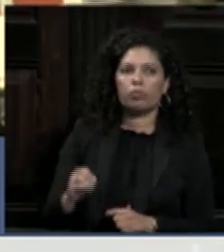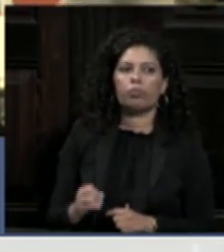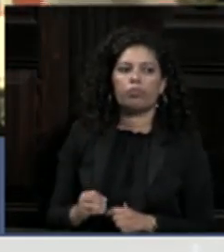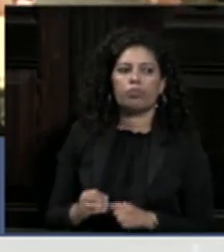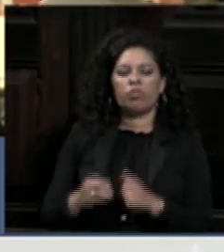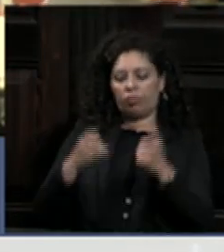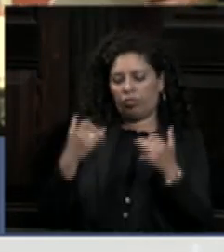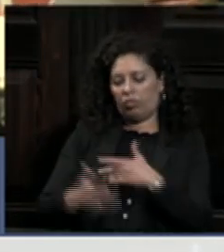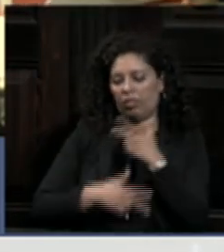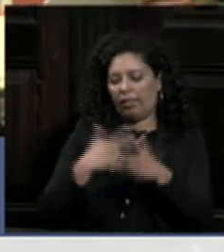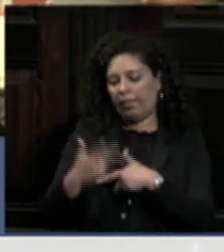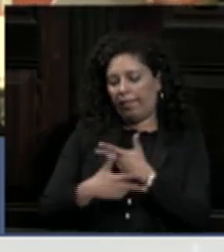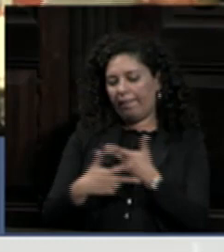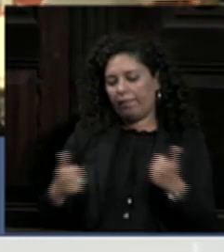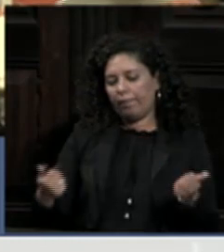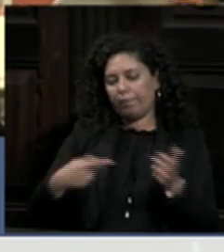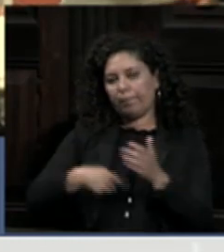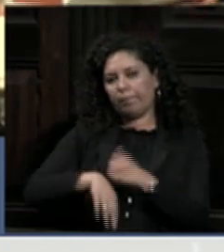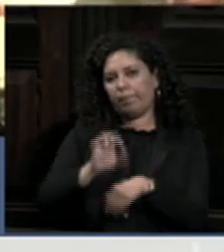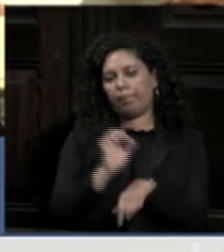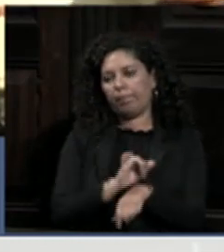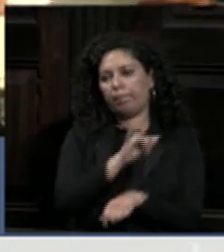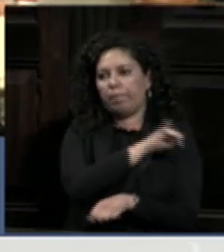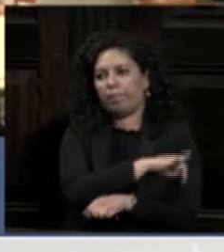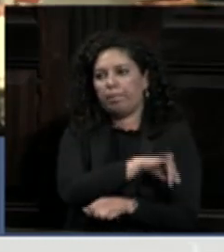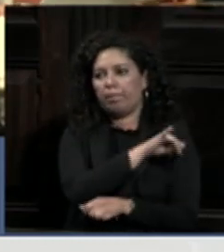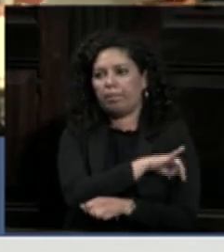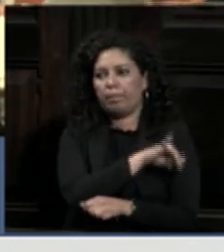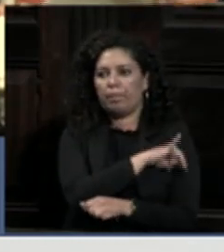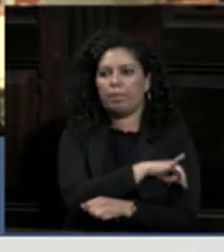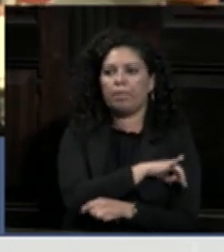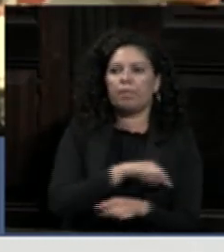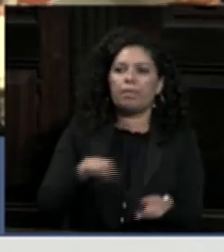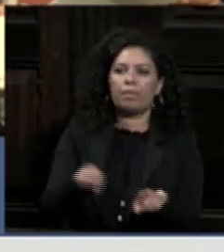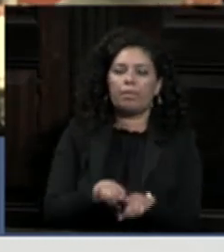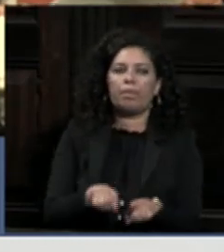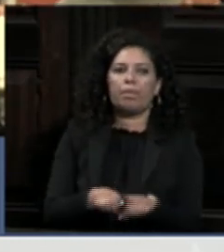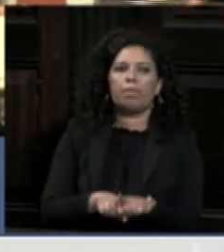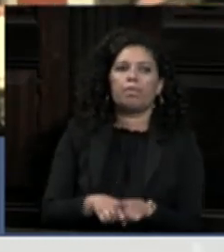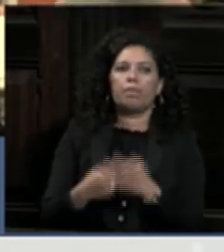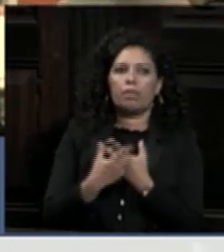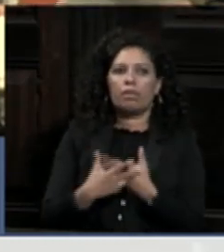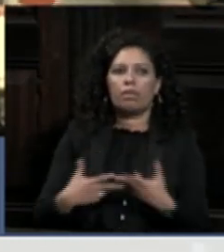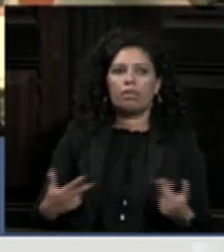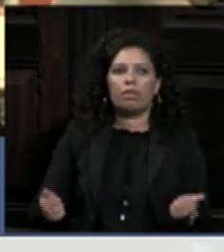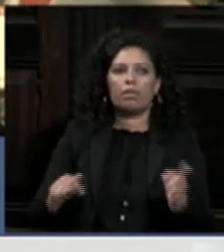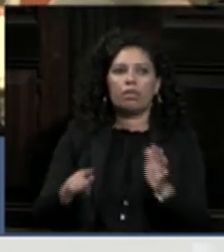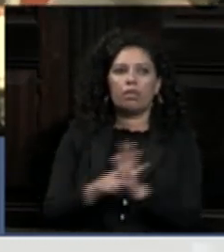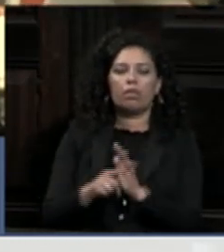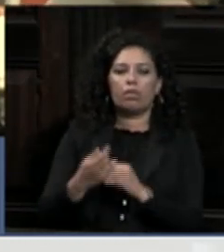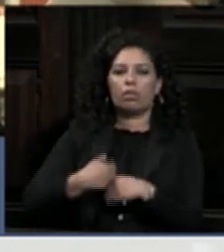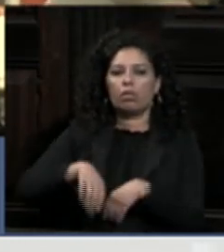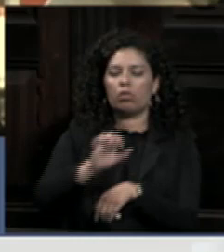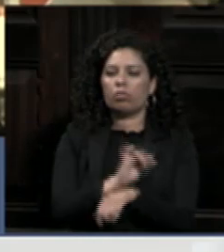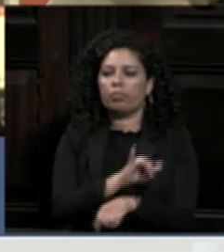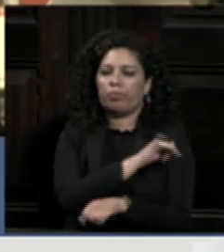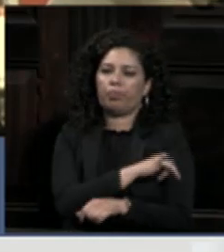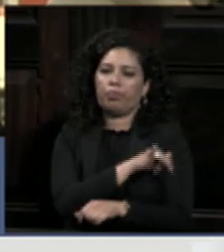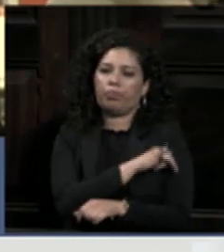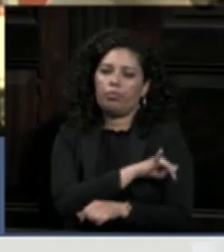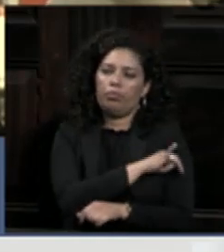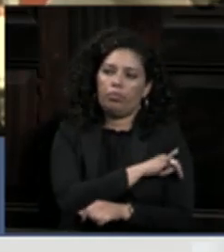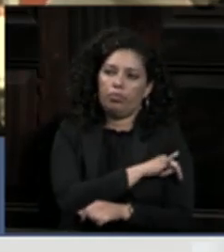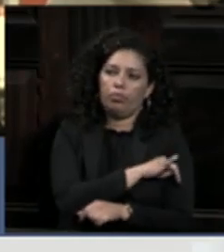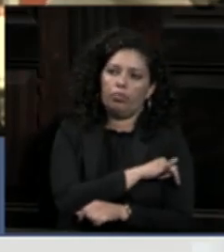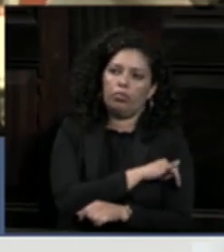o envio de mensagens pontos sobem para implantação do projudi já programa nacional de integração da educação profissional com a educação